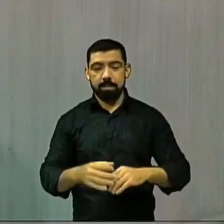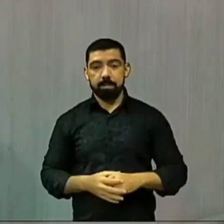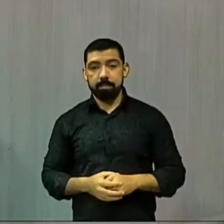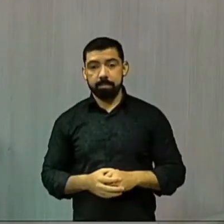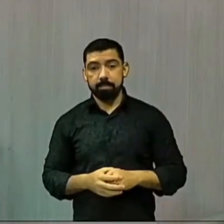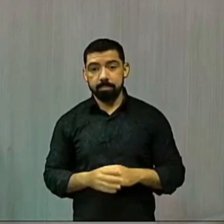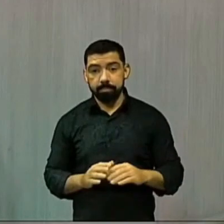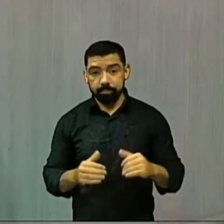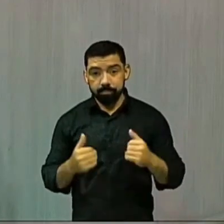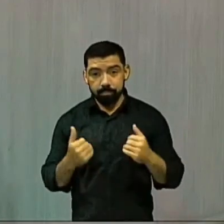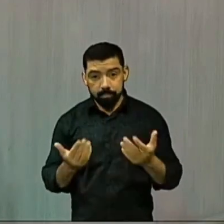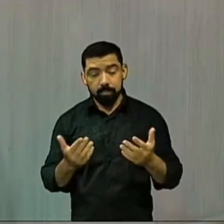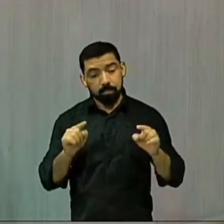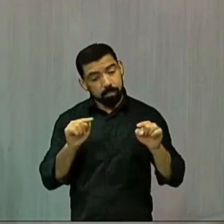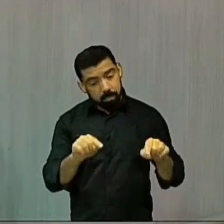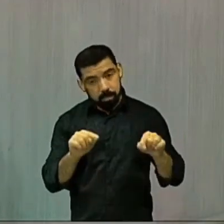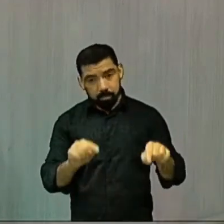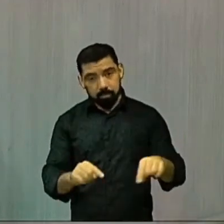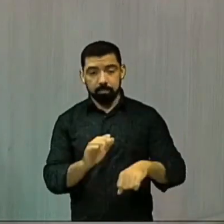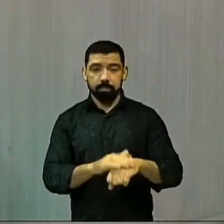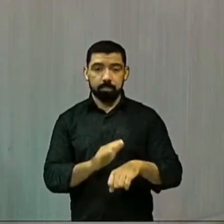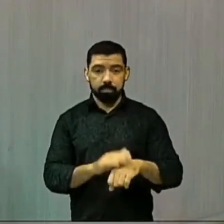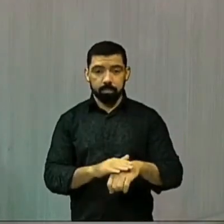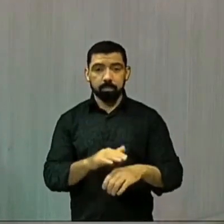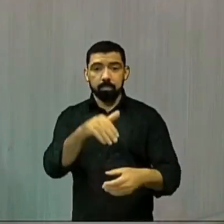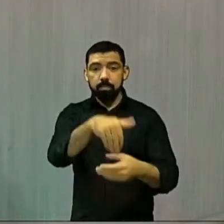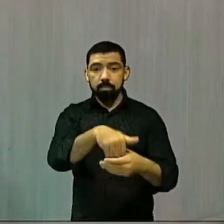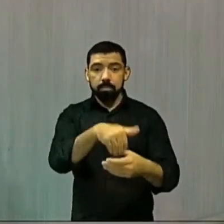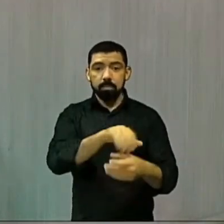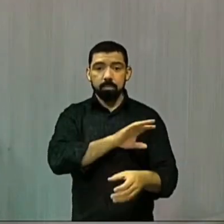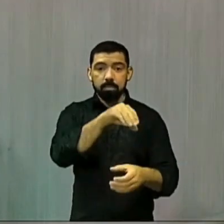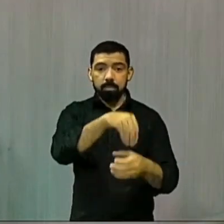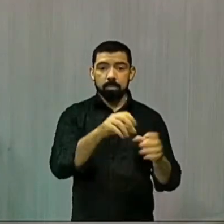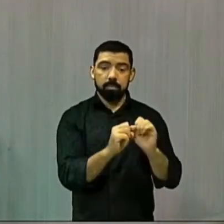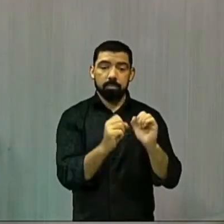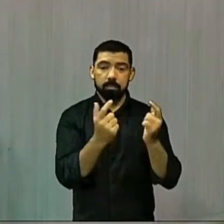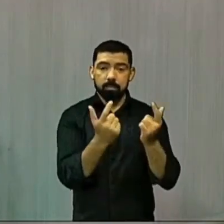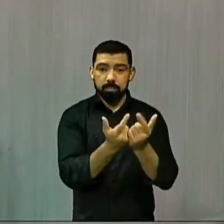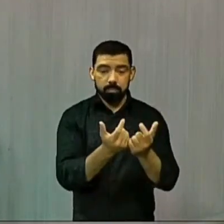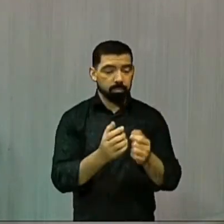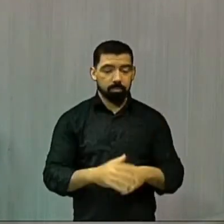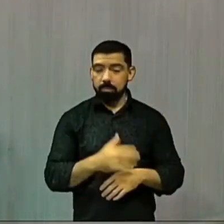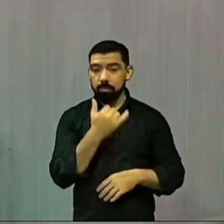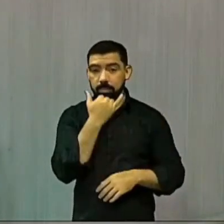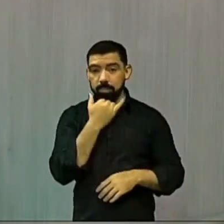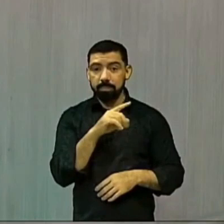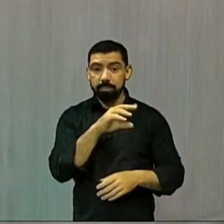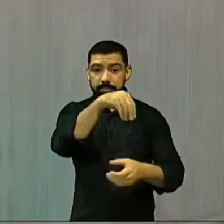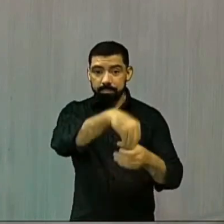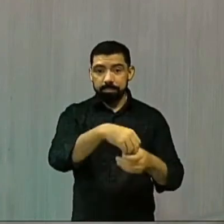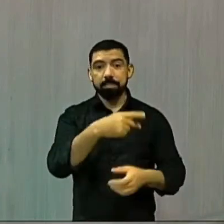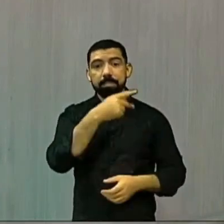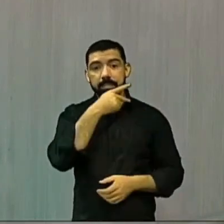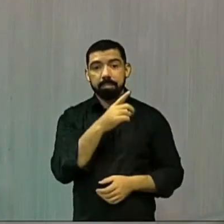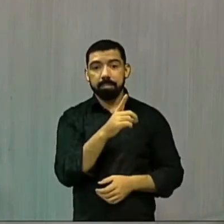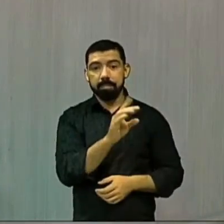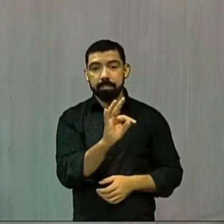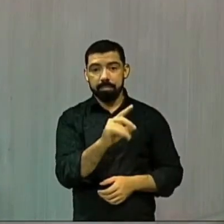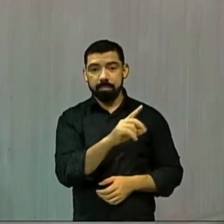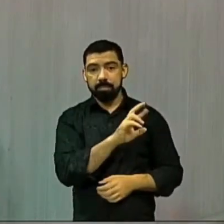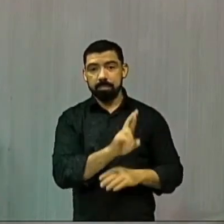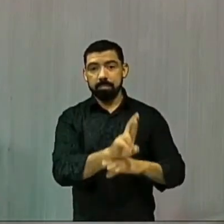Então, foi isso o que foi votado e aprovado lá no diretório